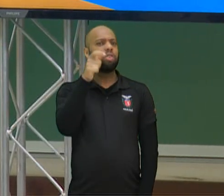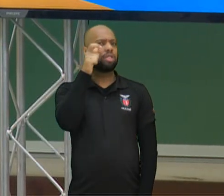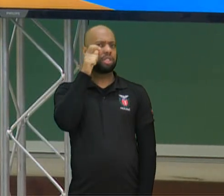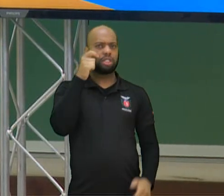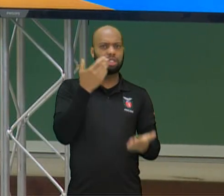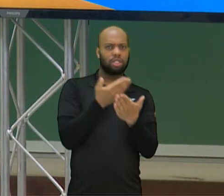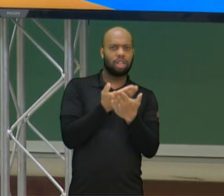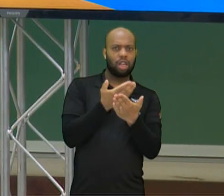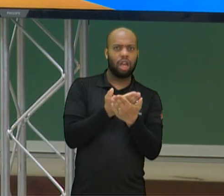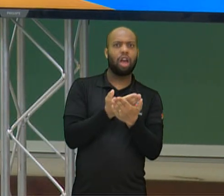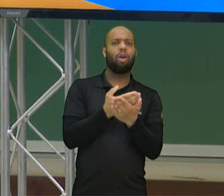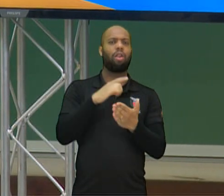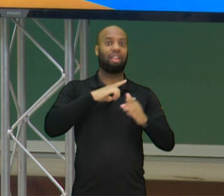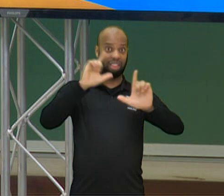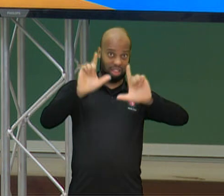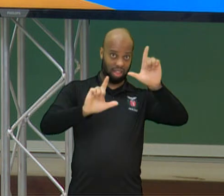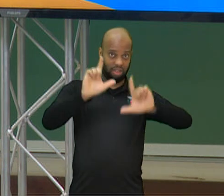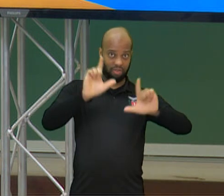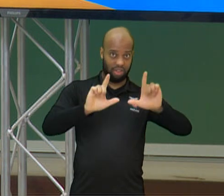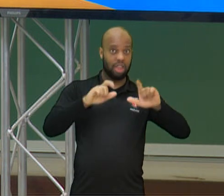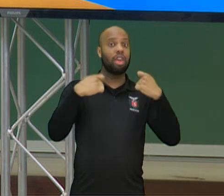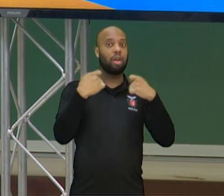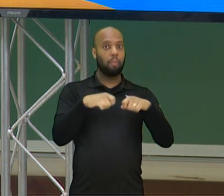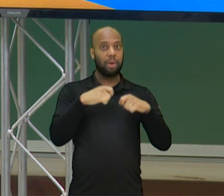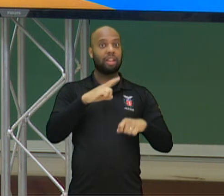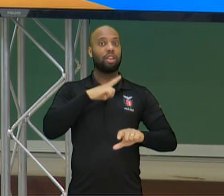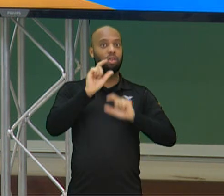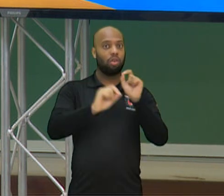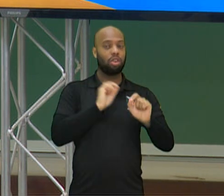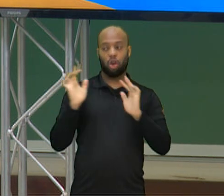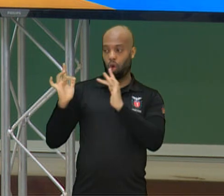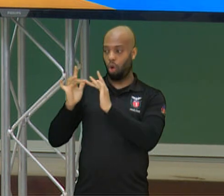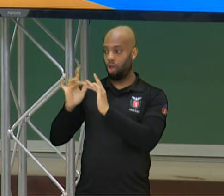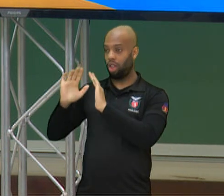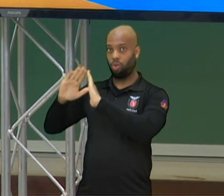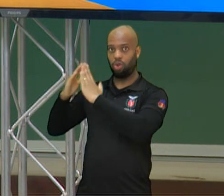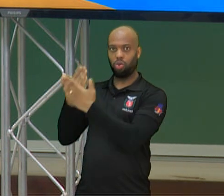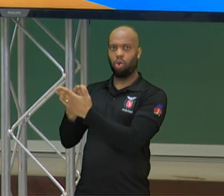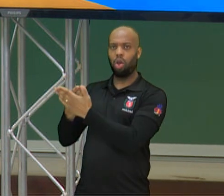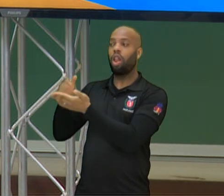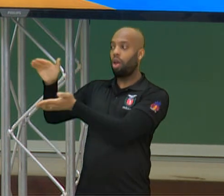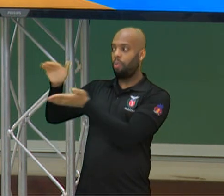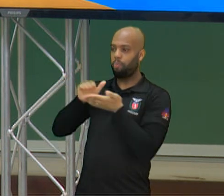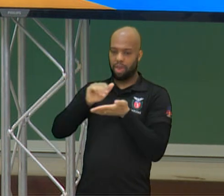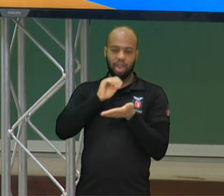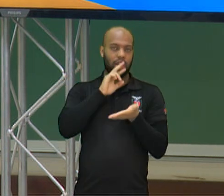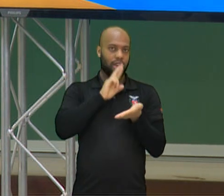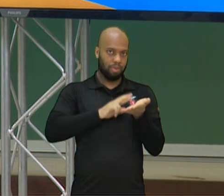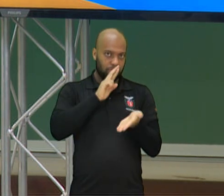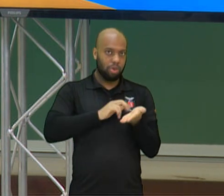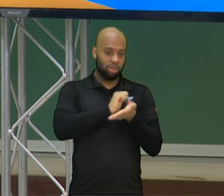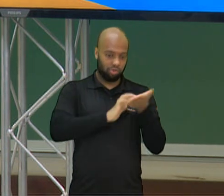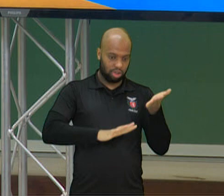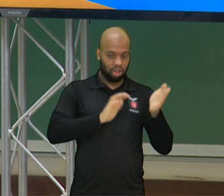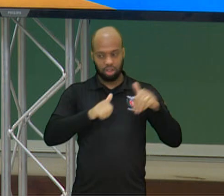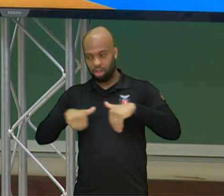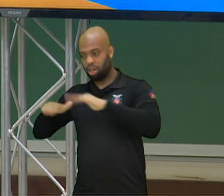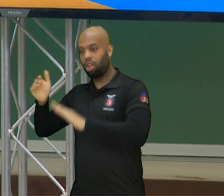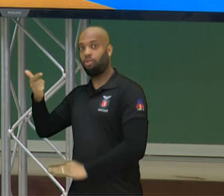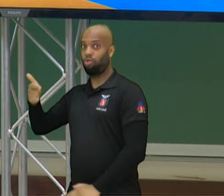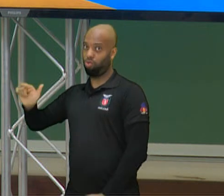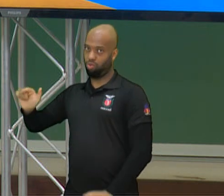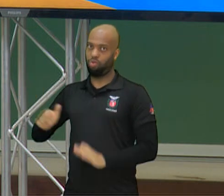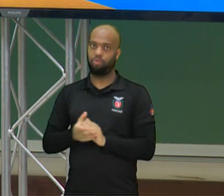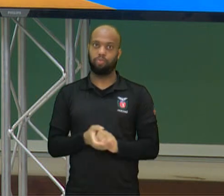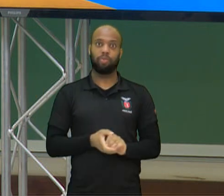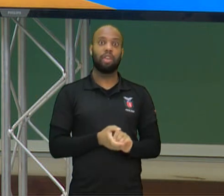a aula pela TV, não esqueça de levar suas atividades até a escola. E você que está fazendo atividade pelo Classroom,